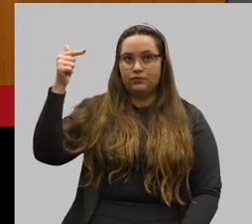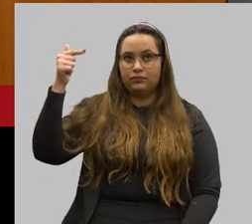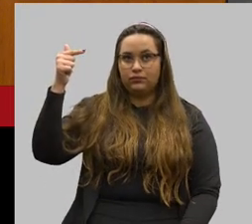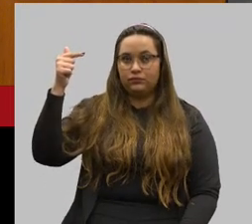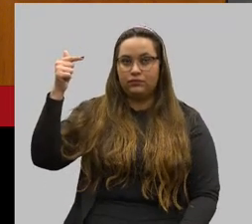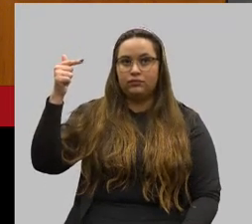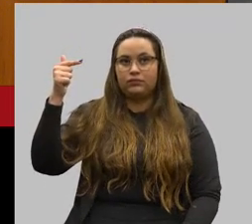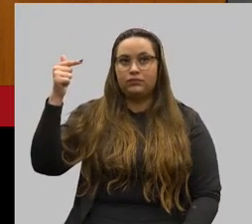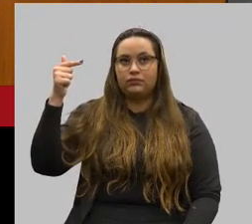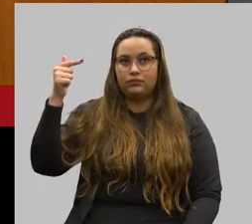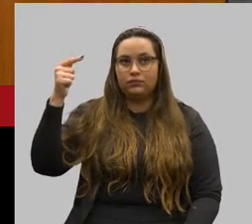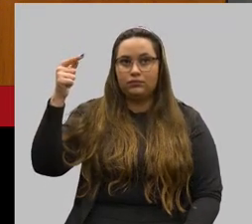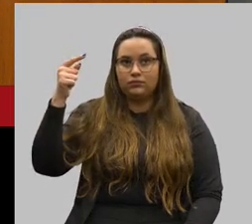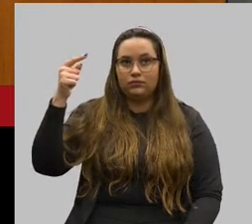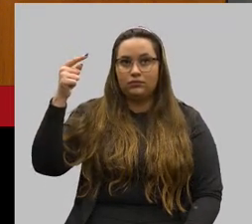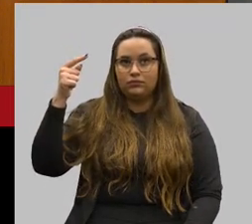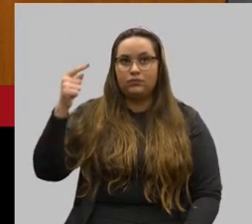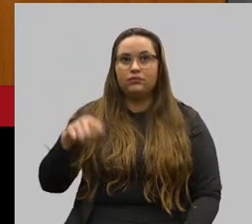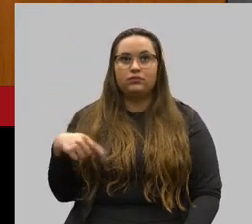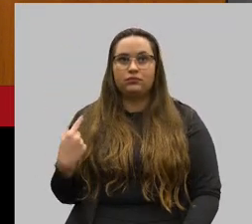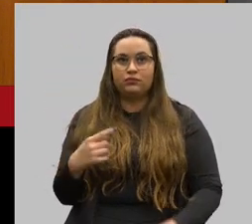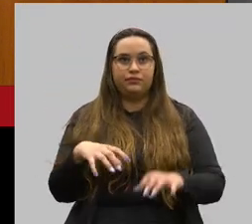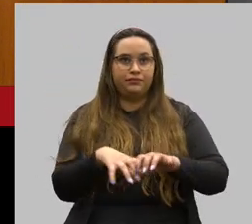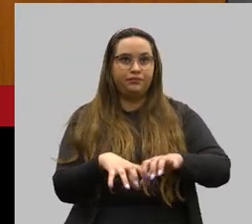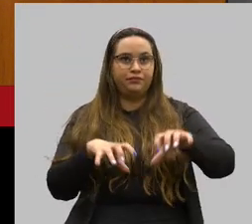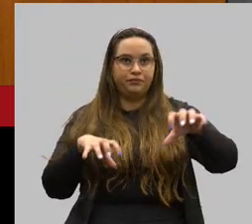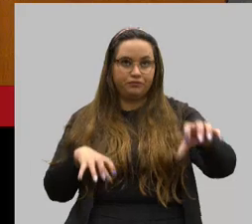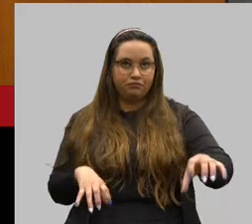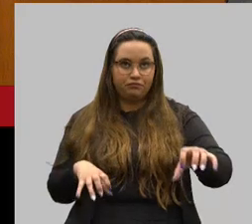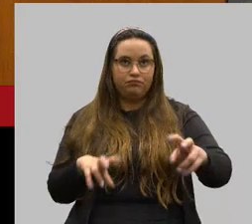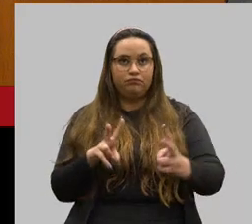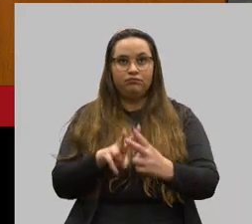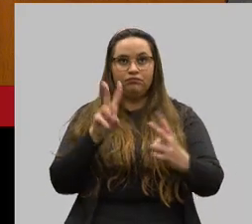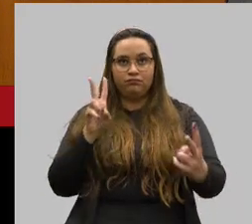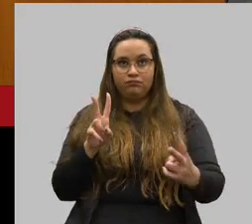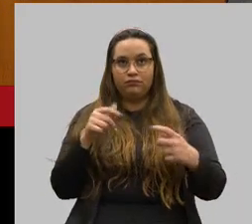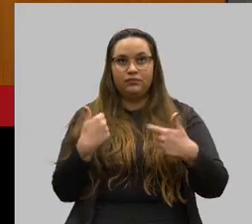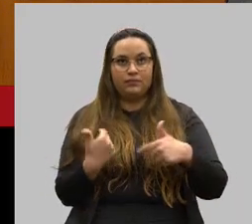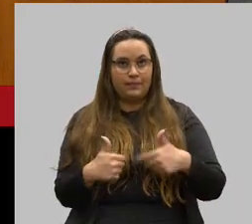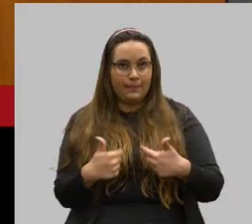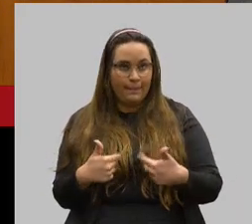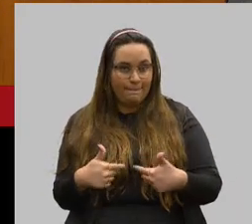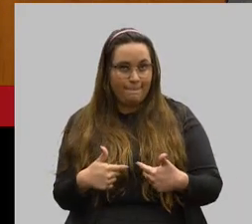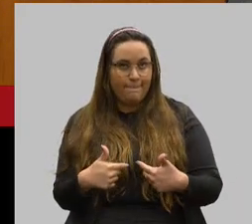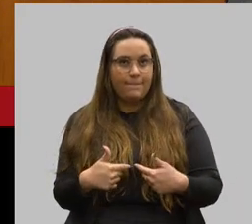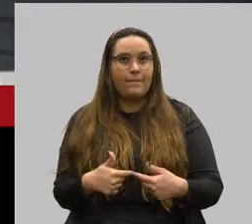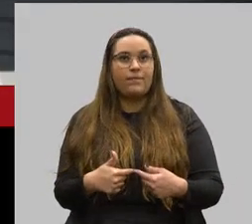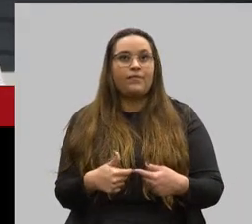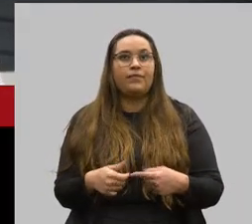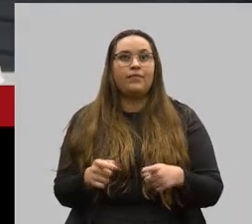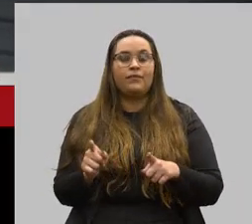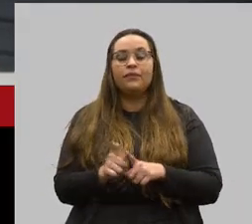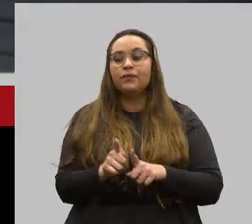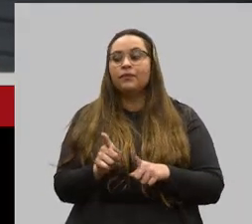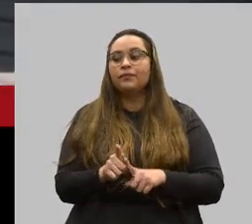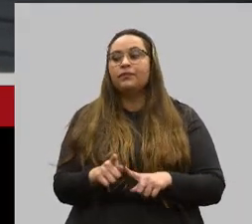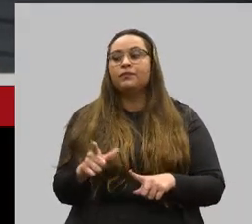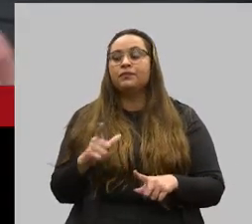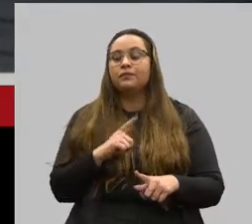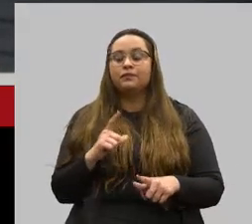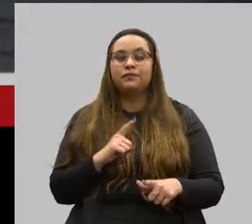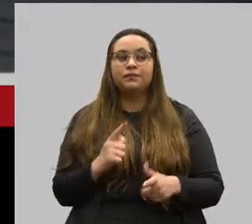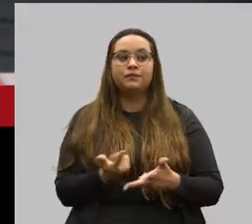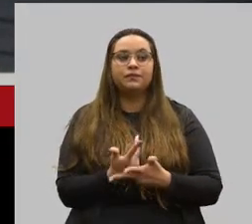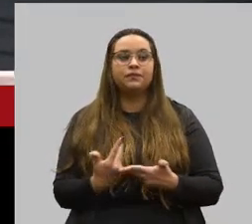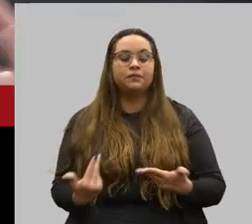colocados em teletrabalho nós tínhamos uma unidade funcionando né Essa unidade tá em fase de ser descontinuada exatamente